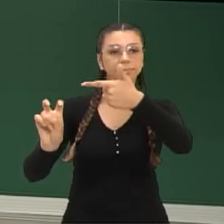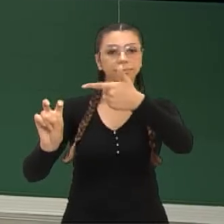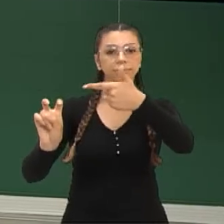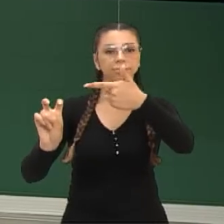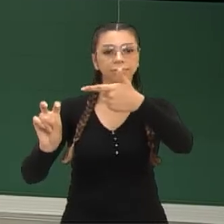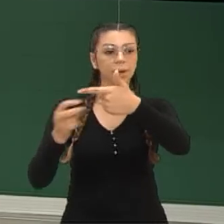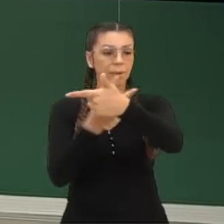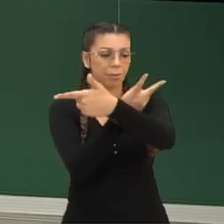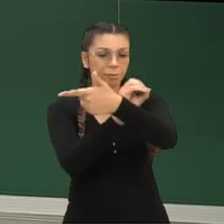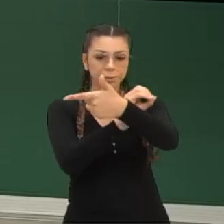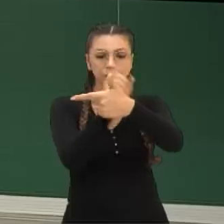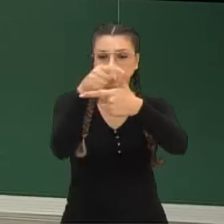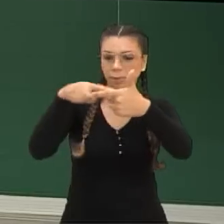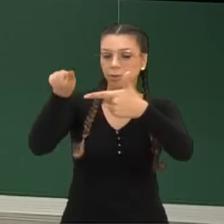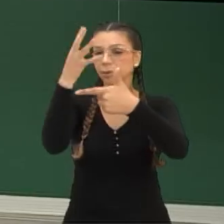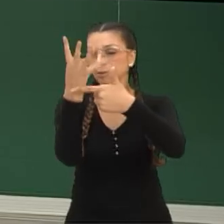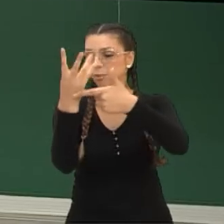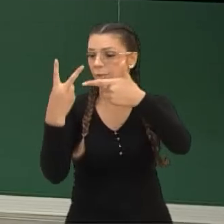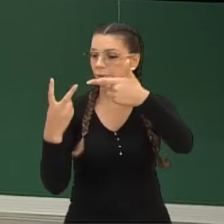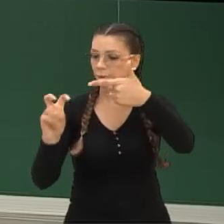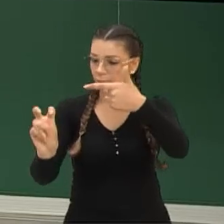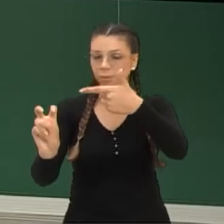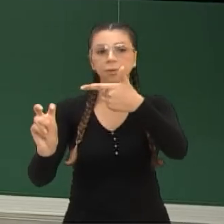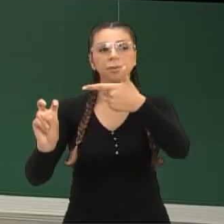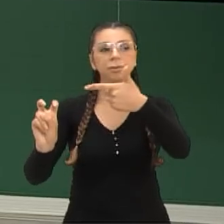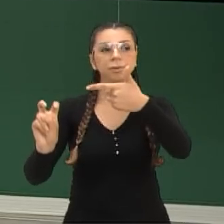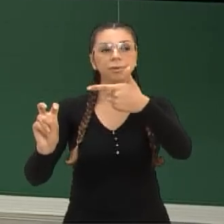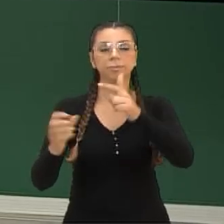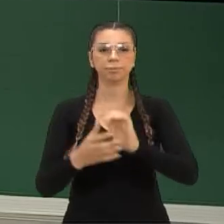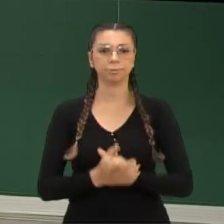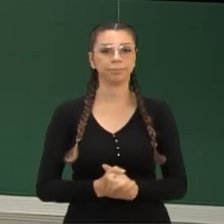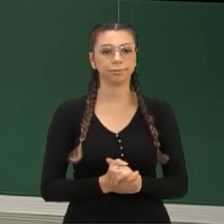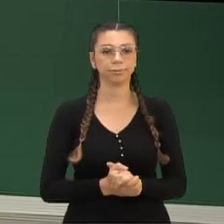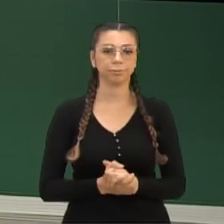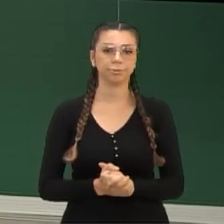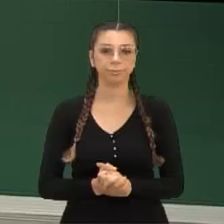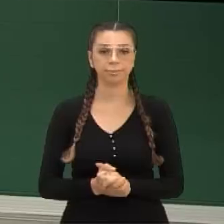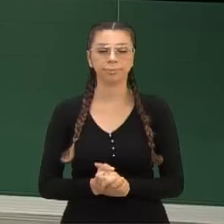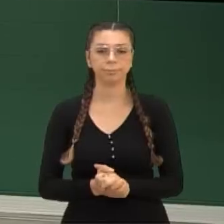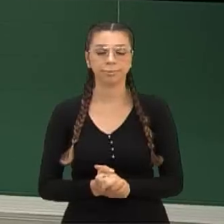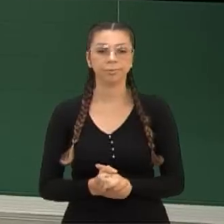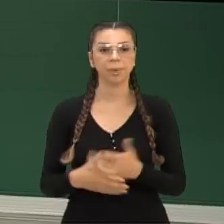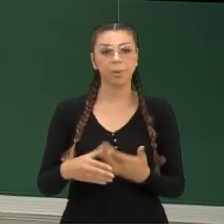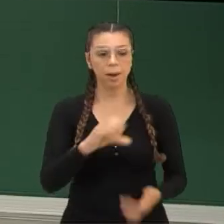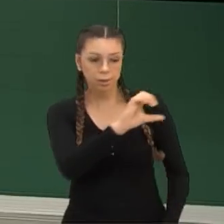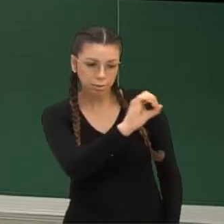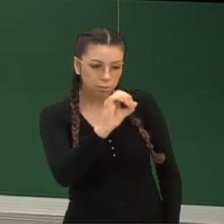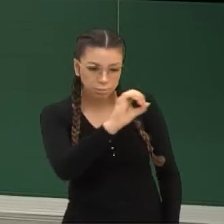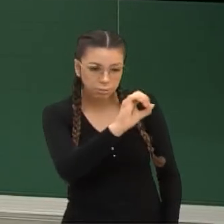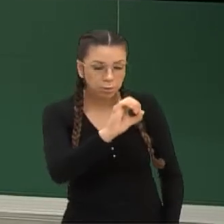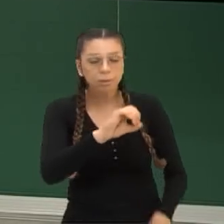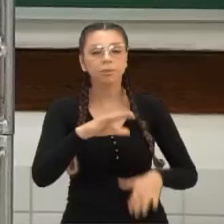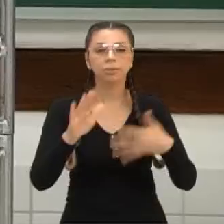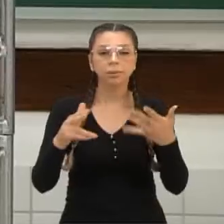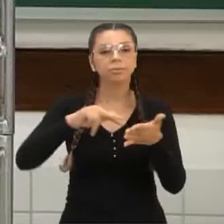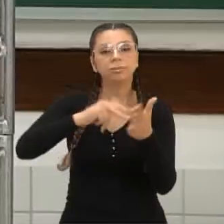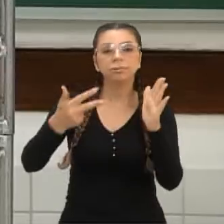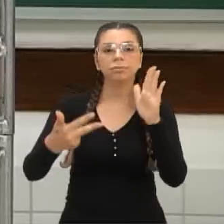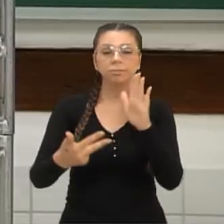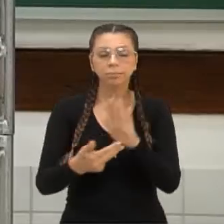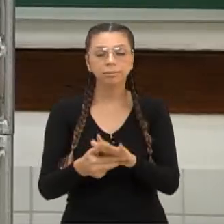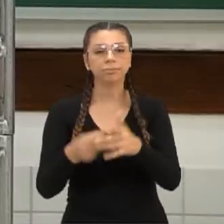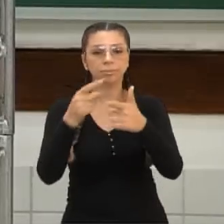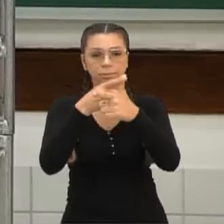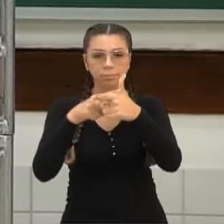centésimos. Por quê? 5 vezes 4, 20. 20 menos 20, 0. Então quer dizer que eu dividi